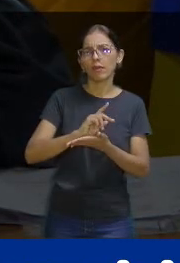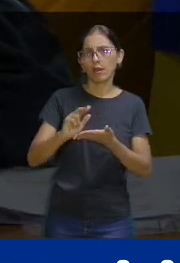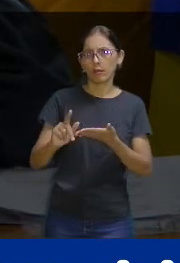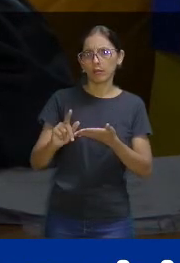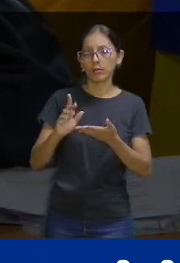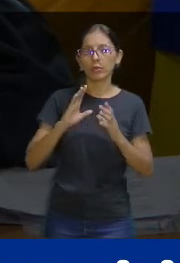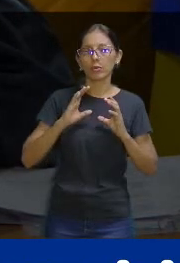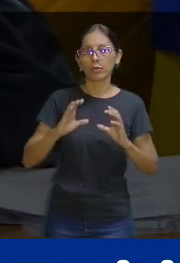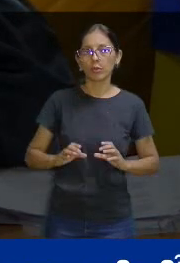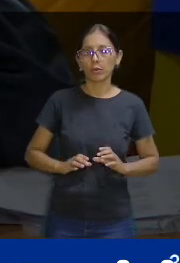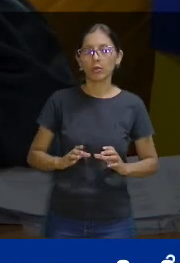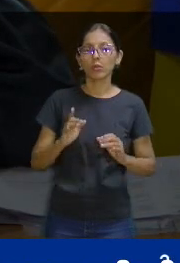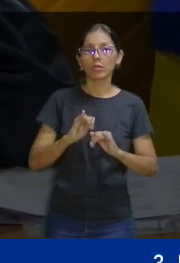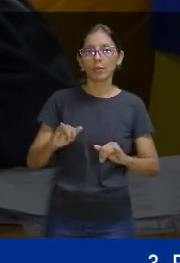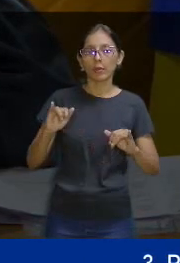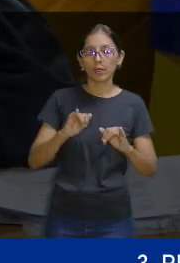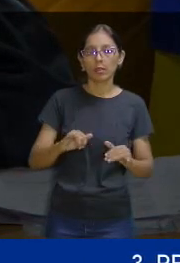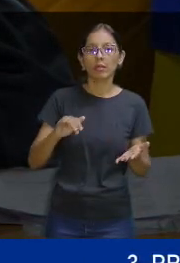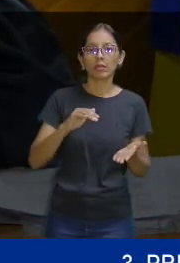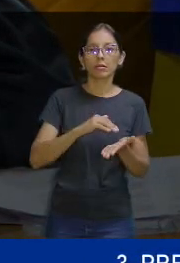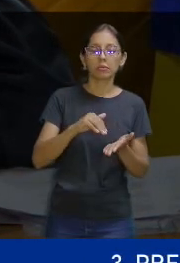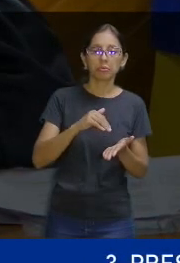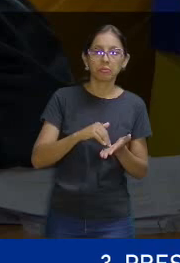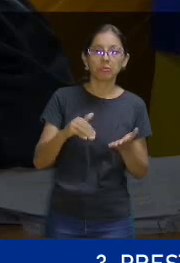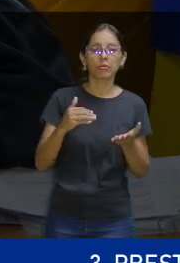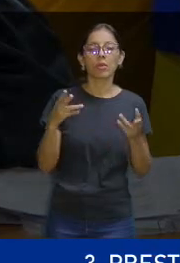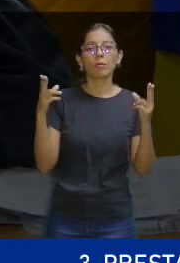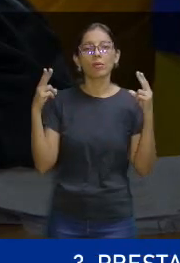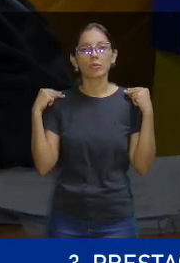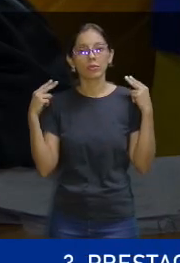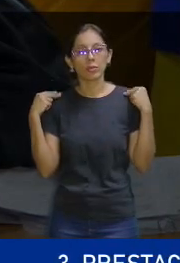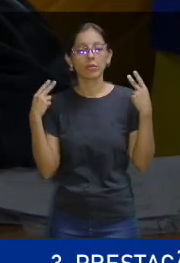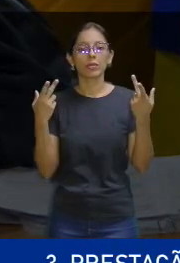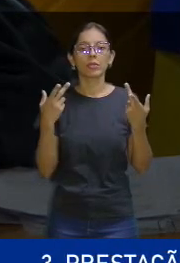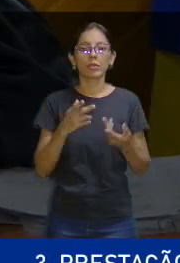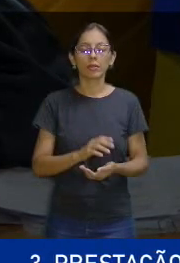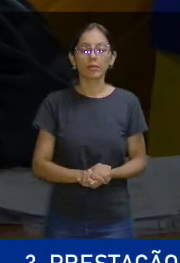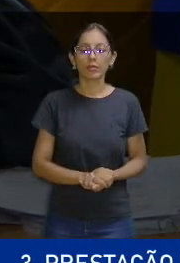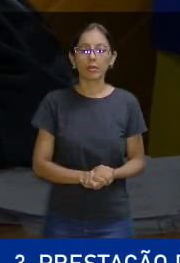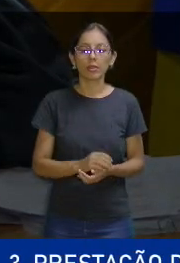campanha, recepcionistas e motoristas, totalizando R$